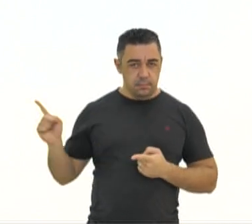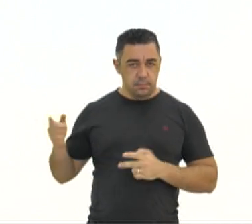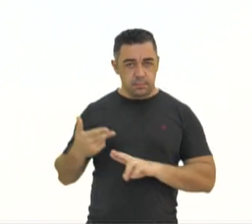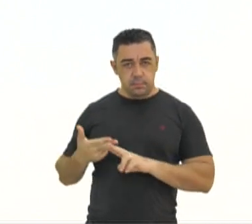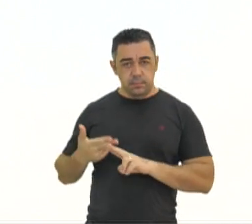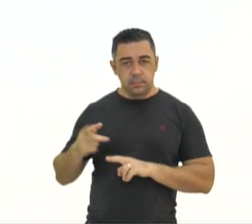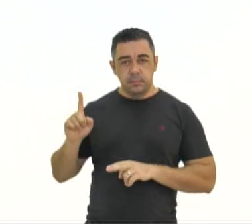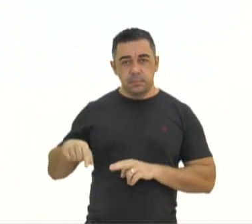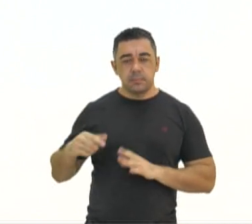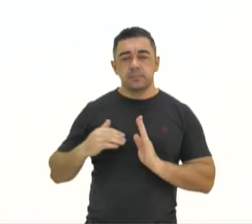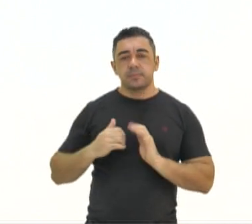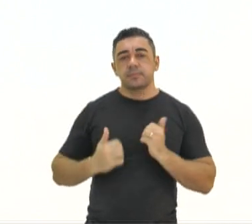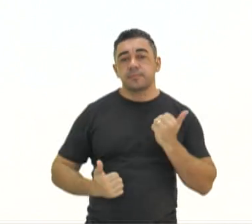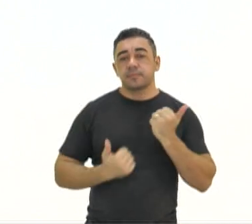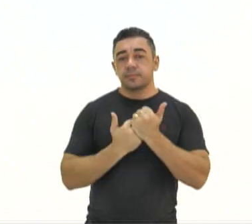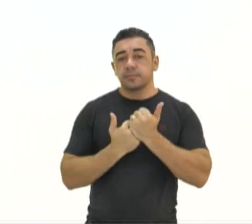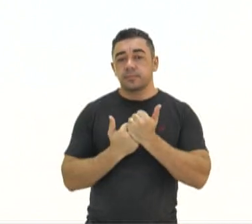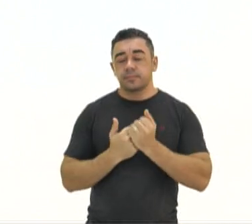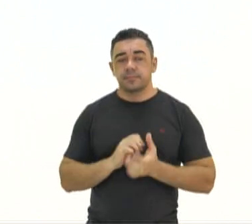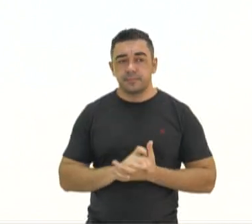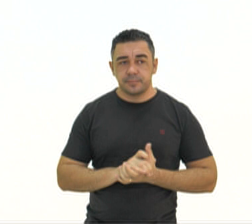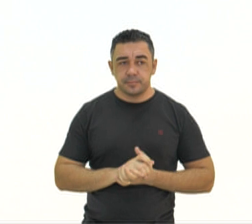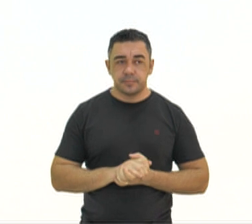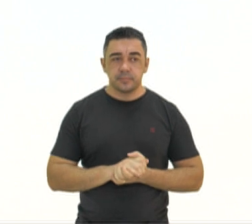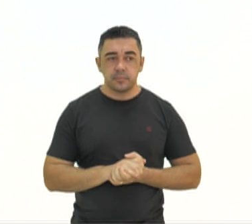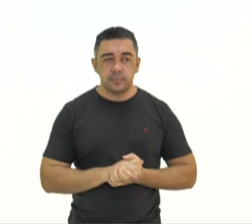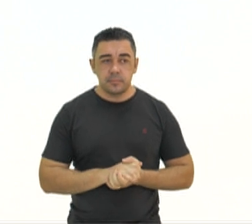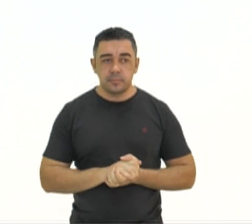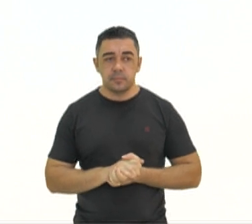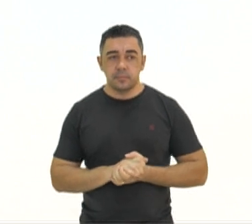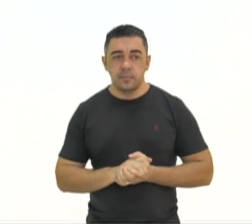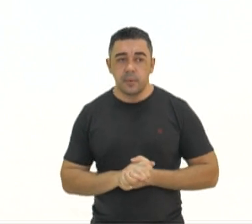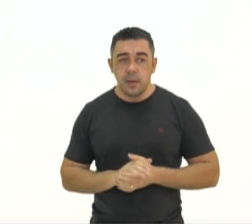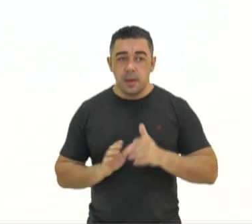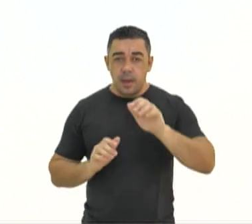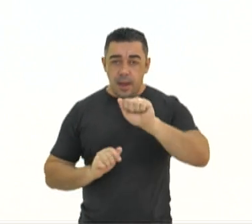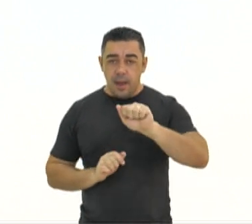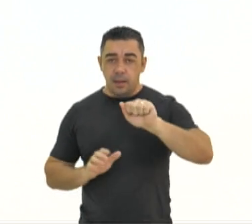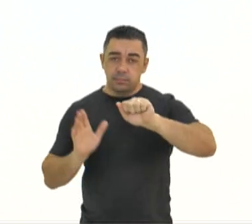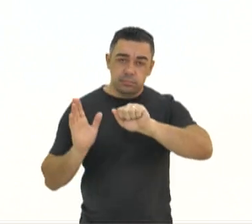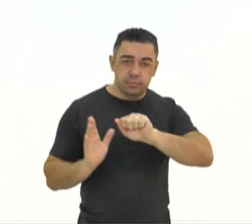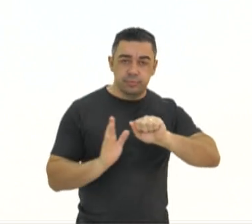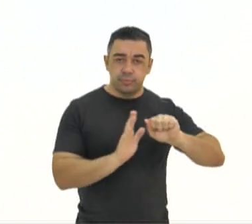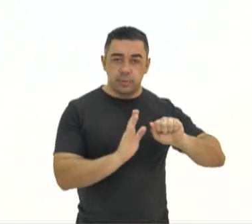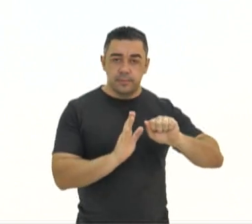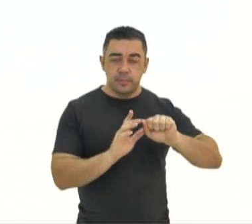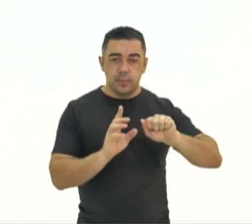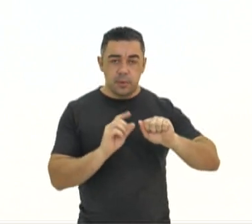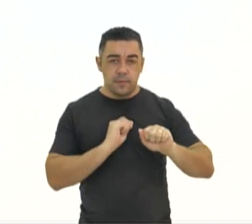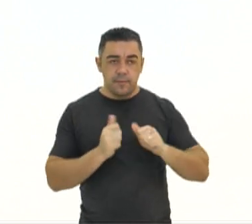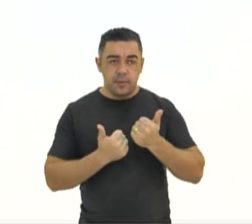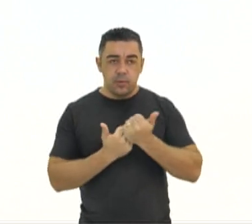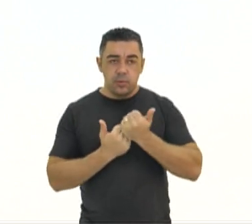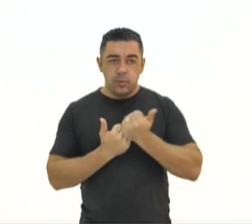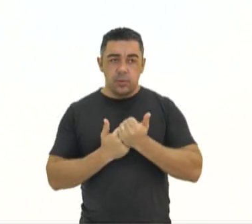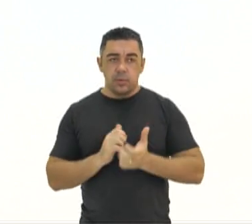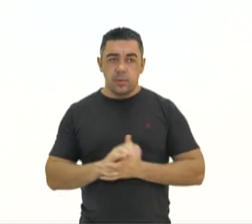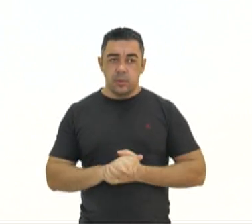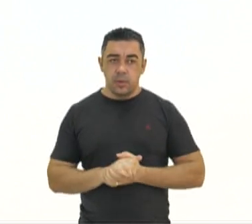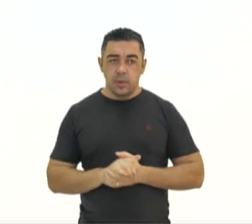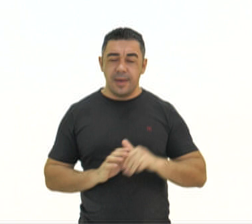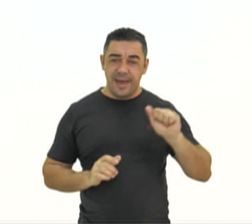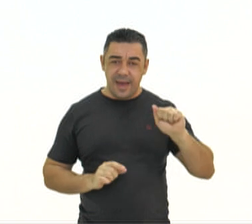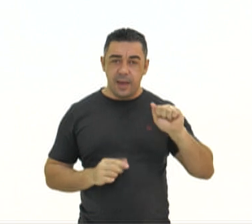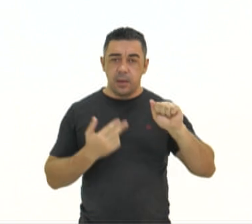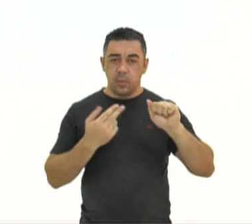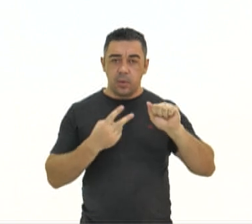utilizar o método da substituição. Então, nesse caso, a gente isolou a incógnita A no método da substituição. Eu tenho que